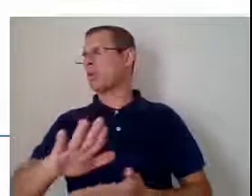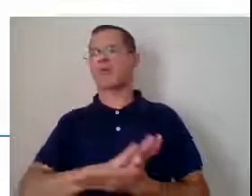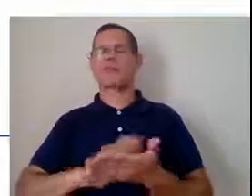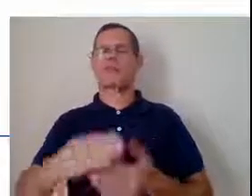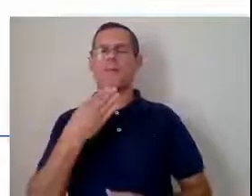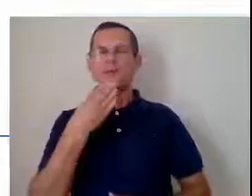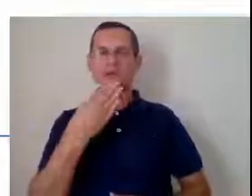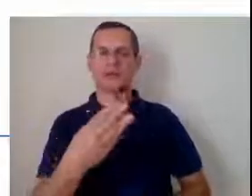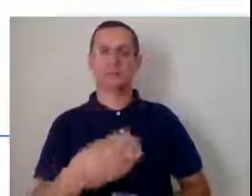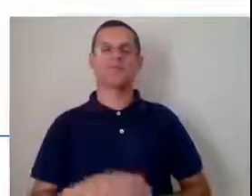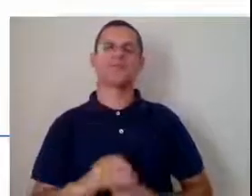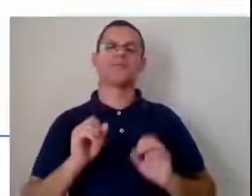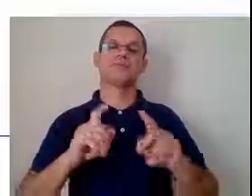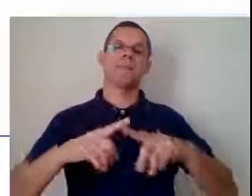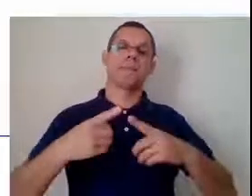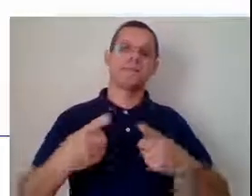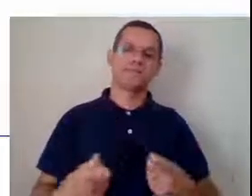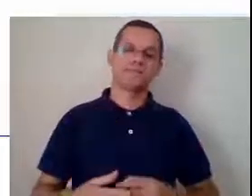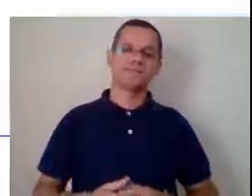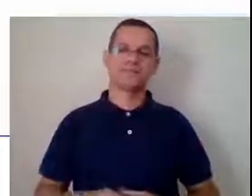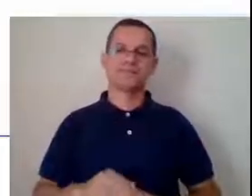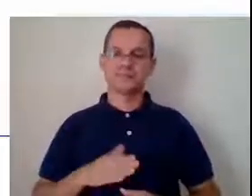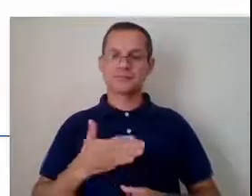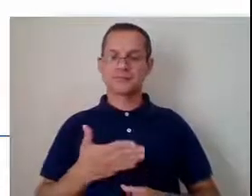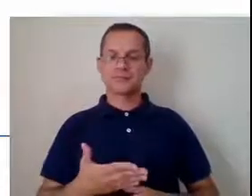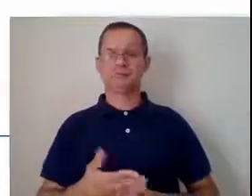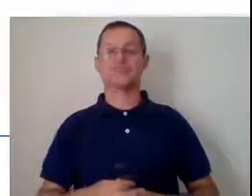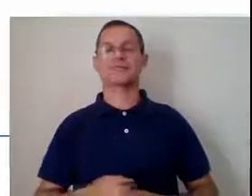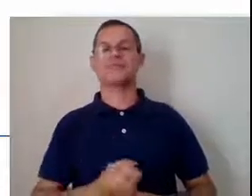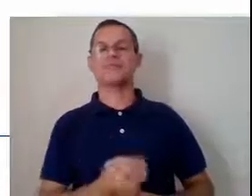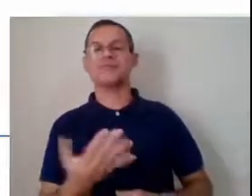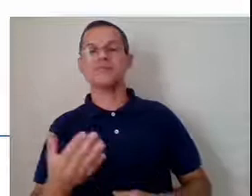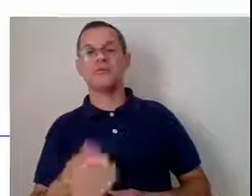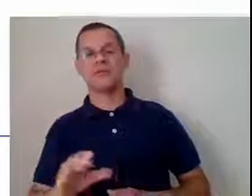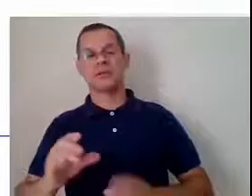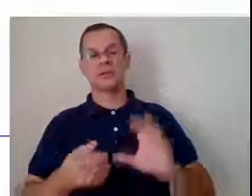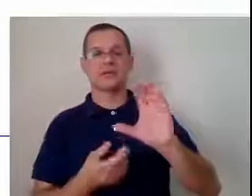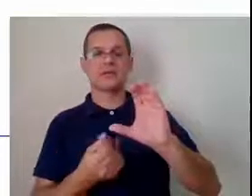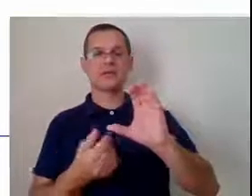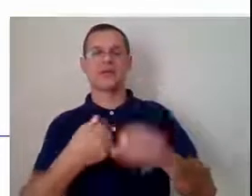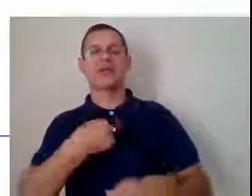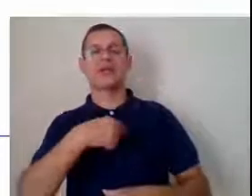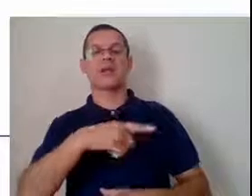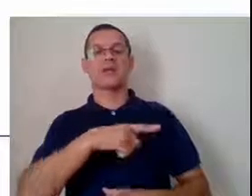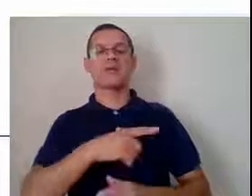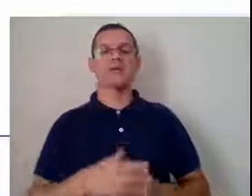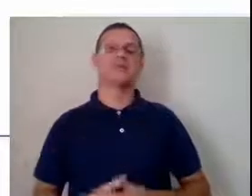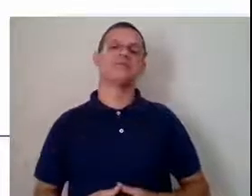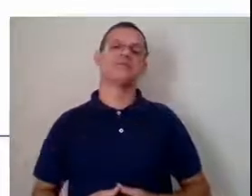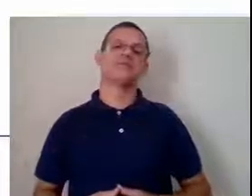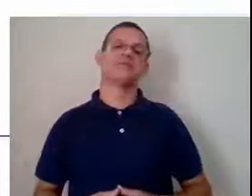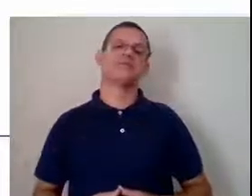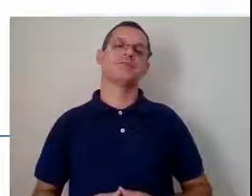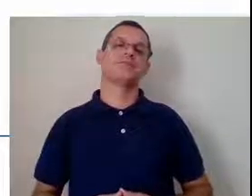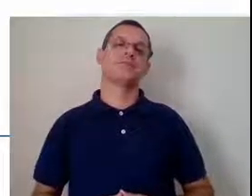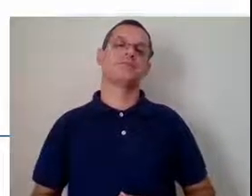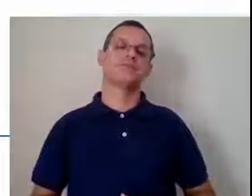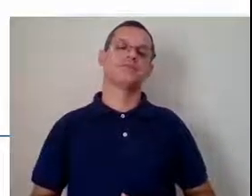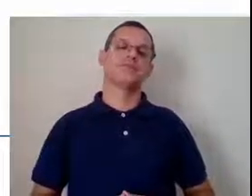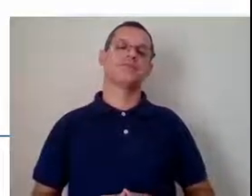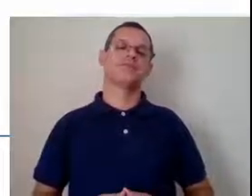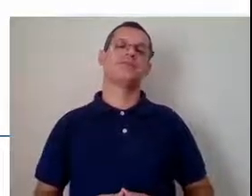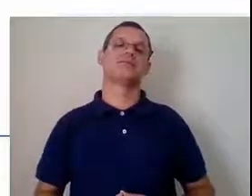dessas marcas, ok? Então, quantos consumidores eu tenho, tá?